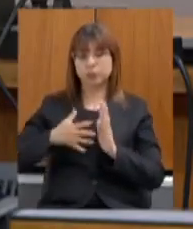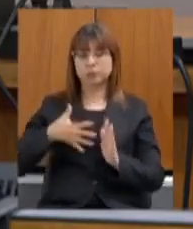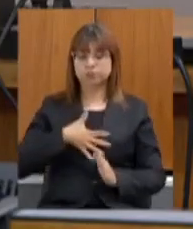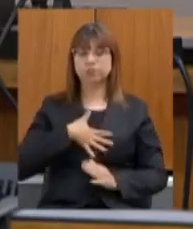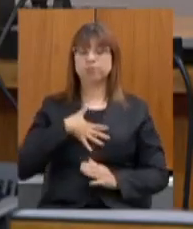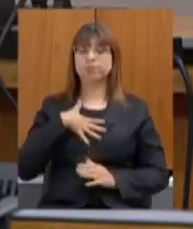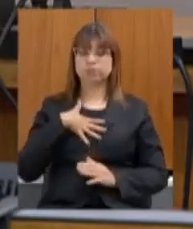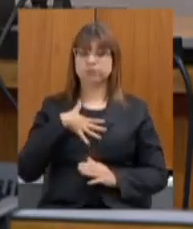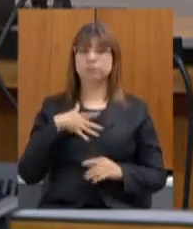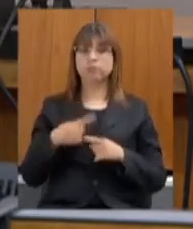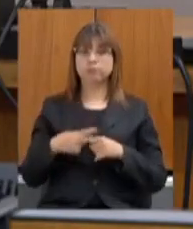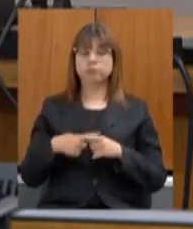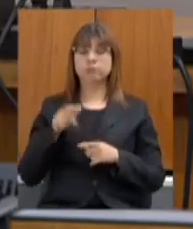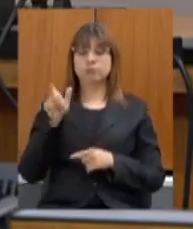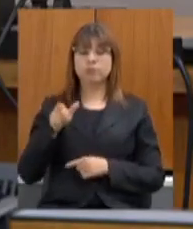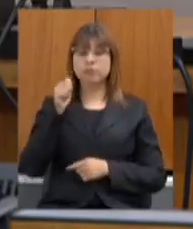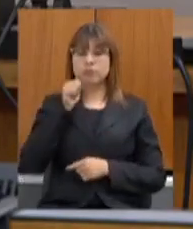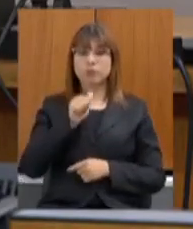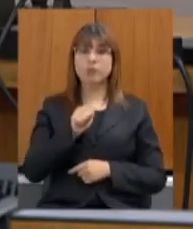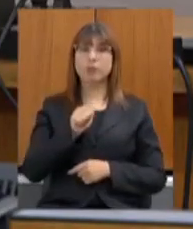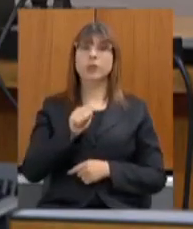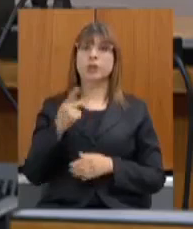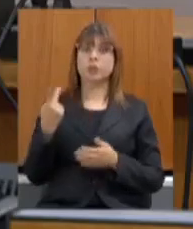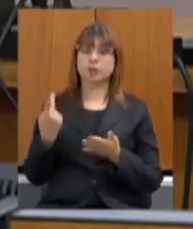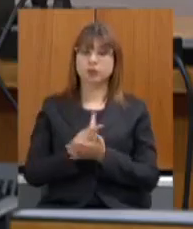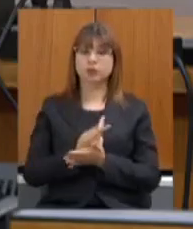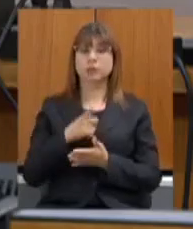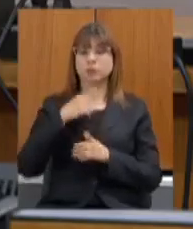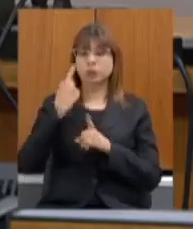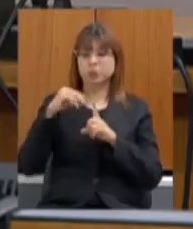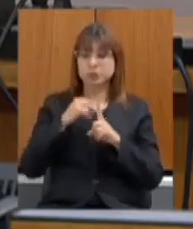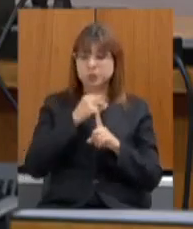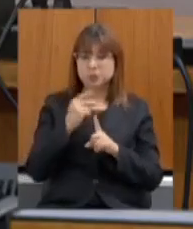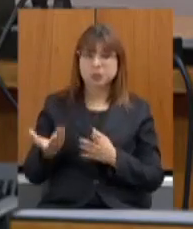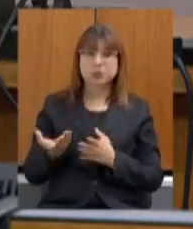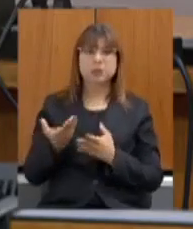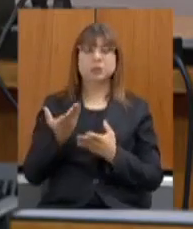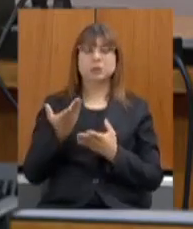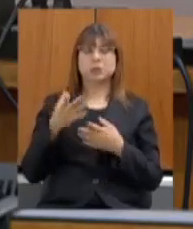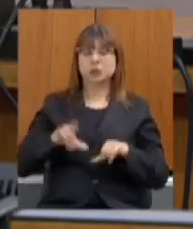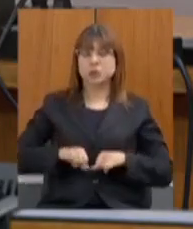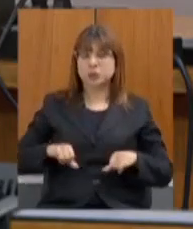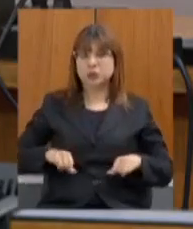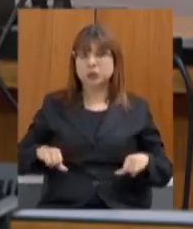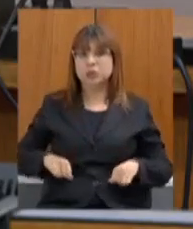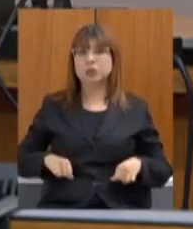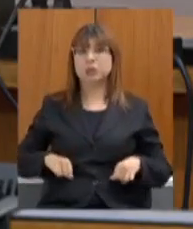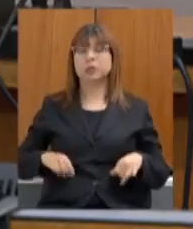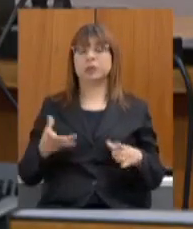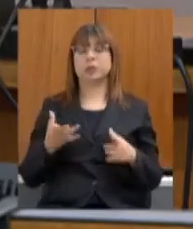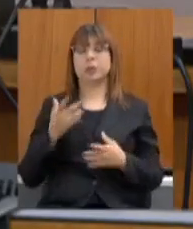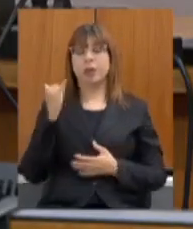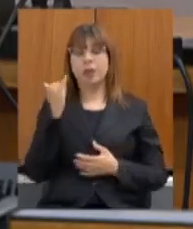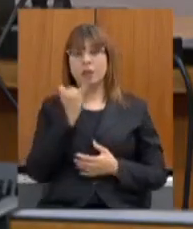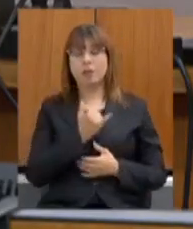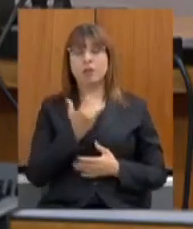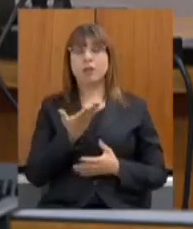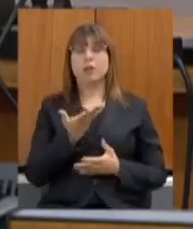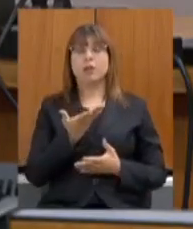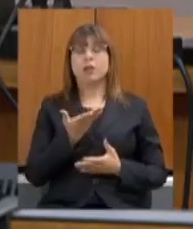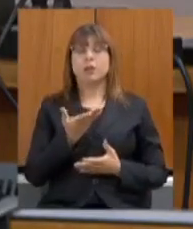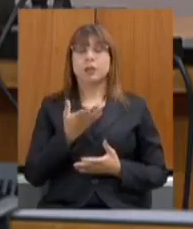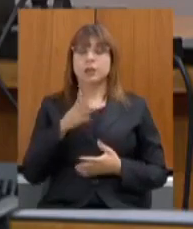político, porque foi uma mulher torturada para que entregasse os seus colegas de atuação e sob